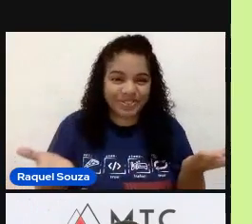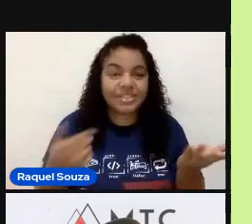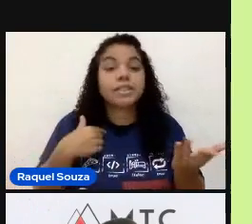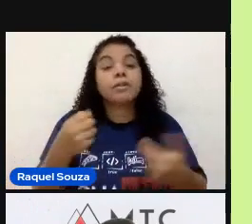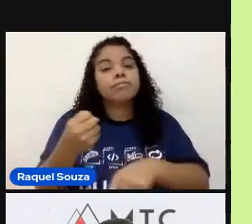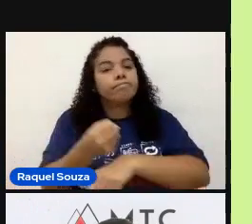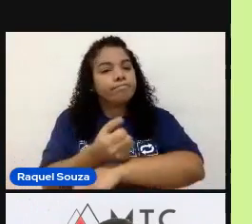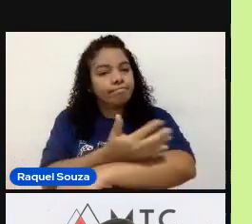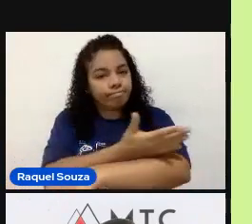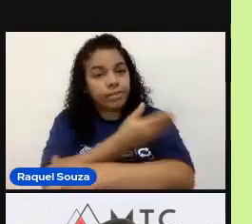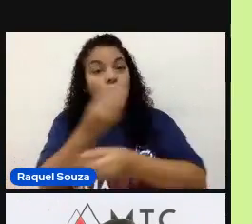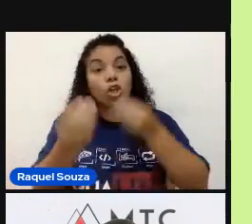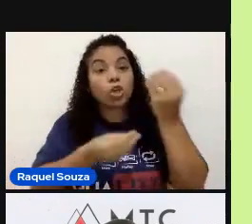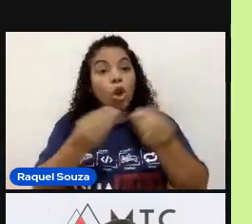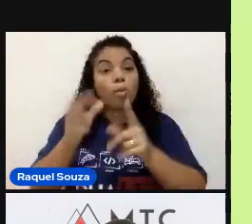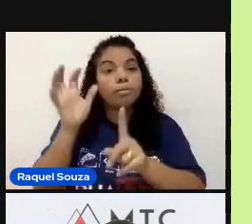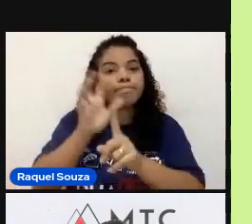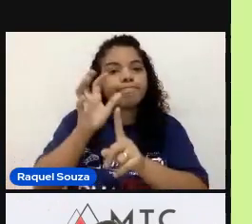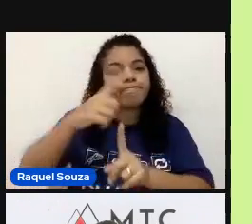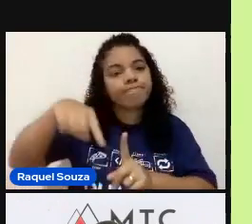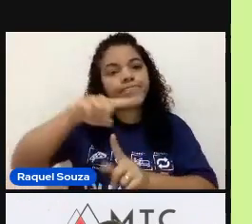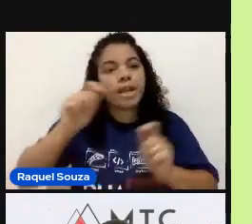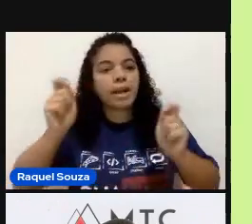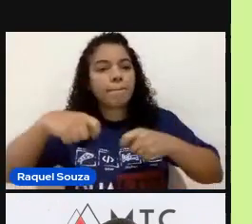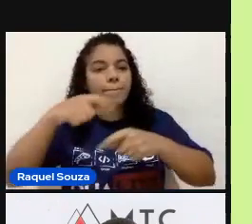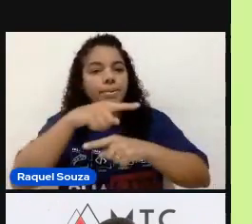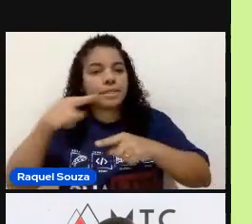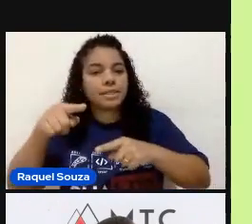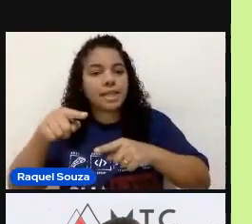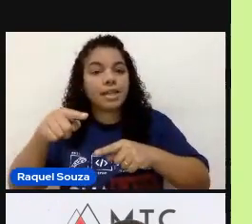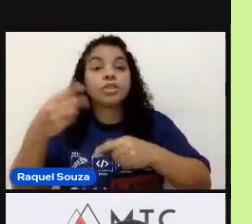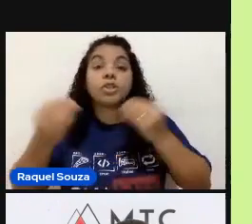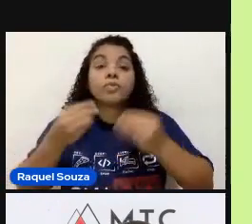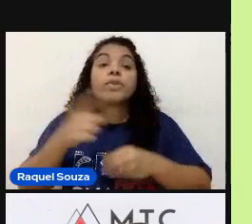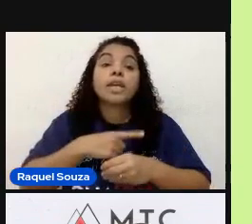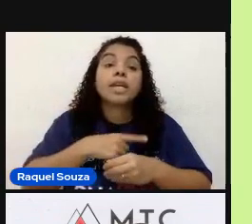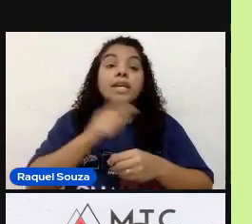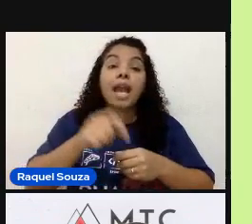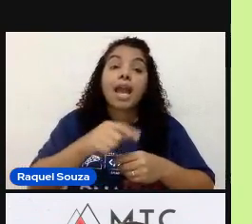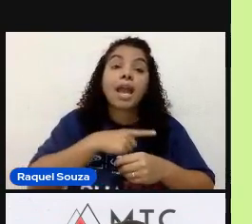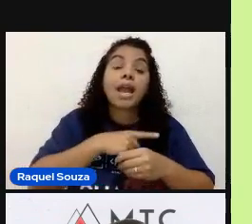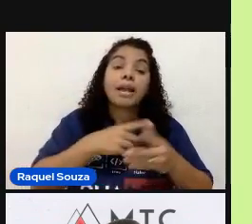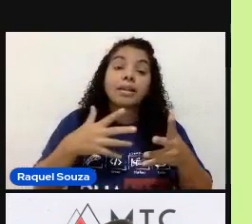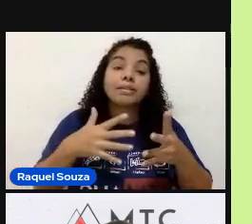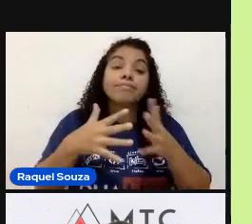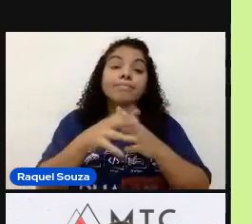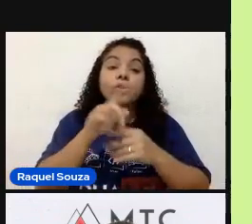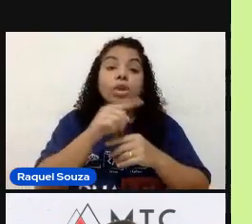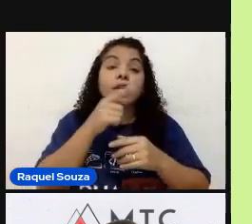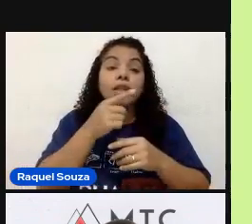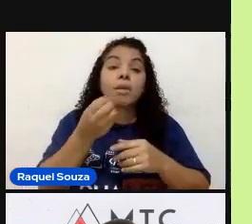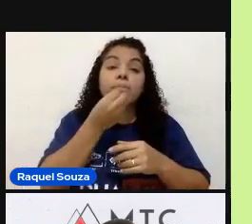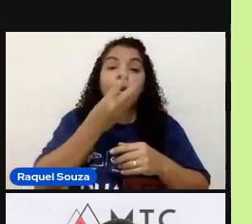Emoções. Como que ela afeta a sua capacidade? Ela afeta a capacidade de ter um bom convívio com as pessoas,